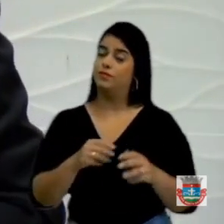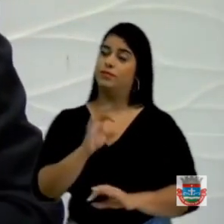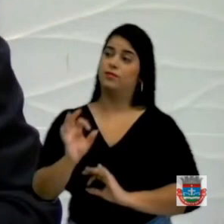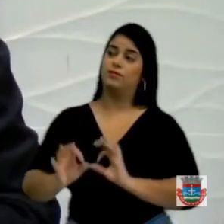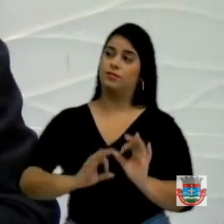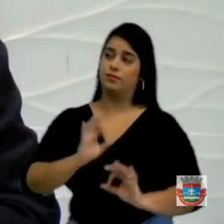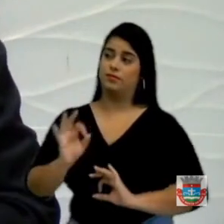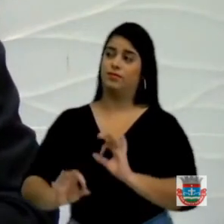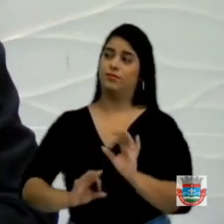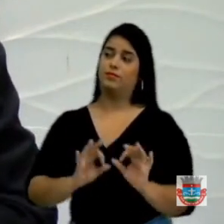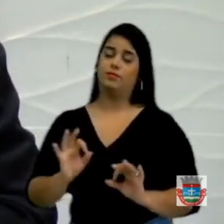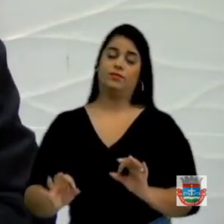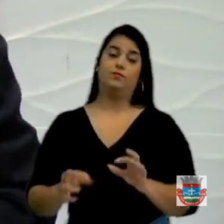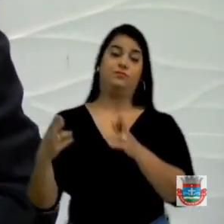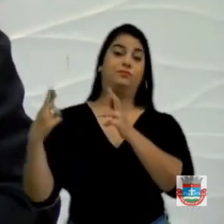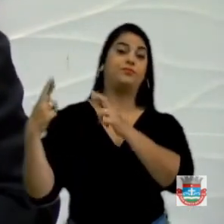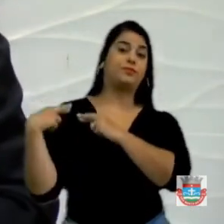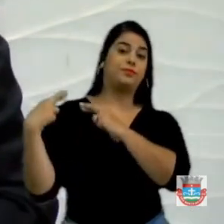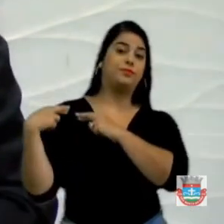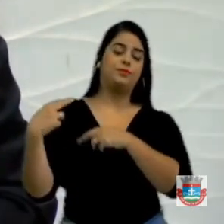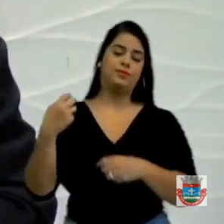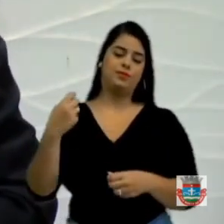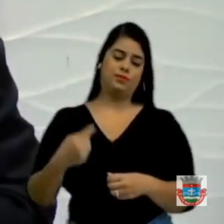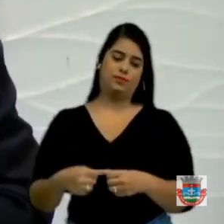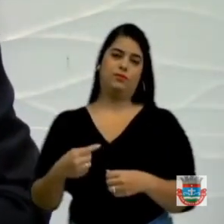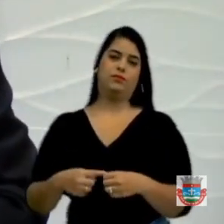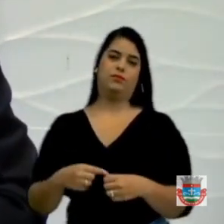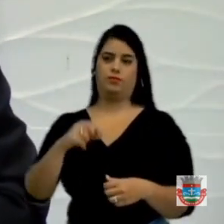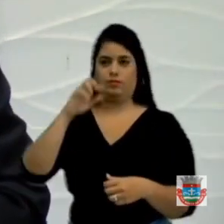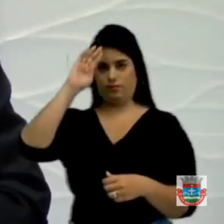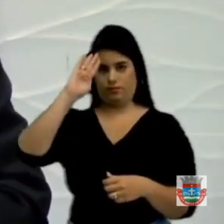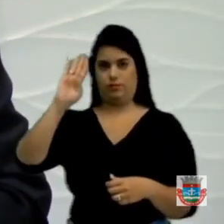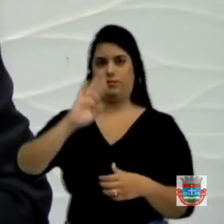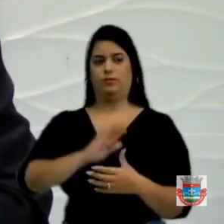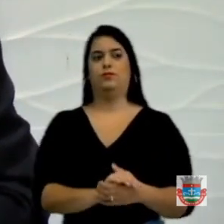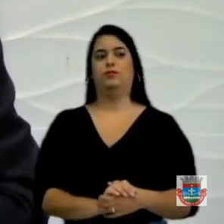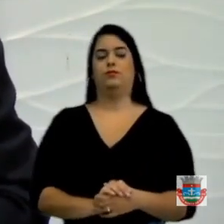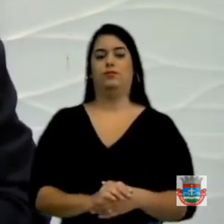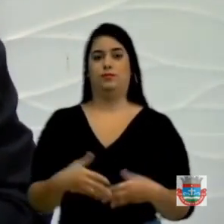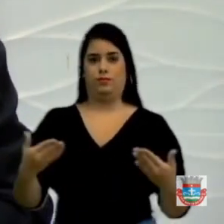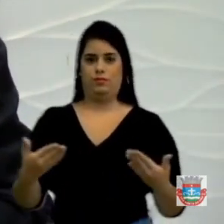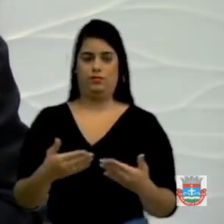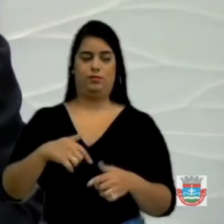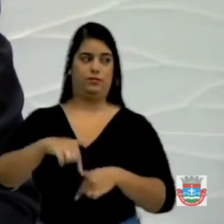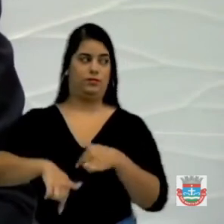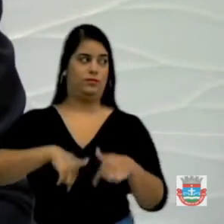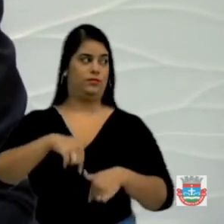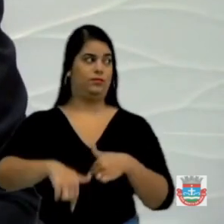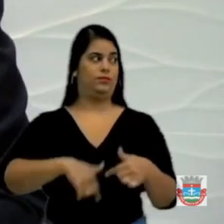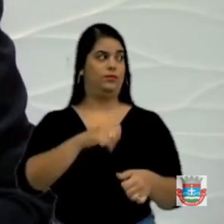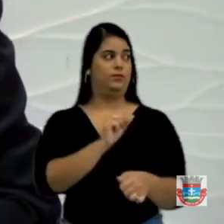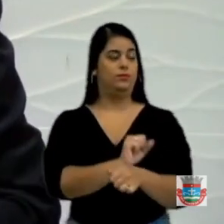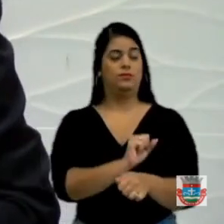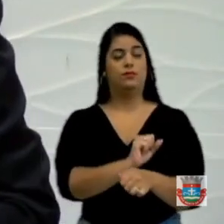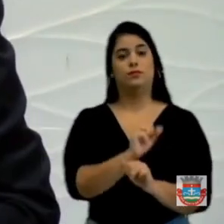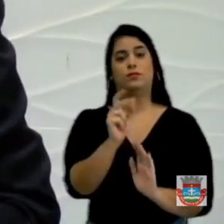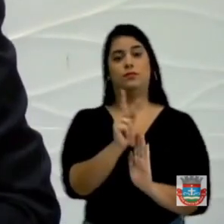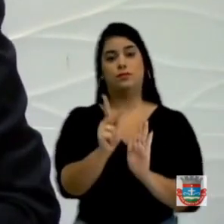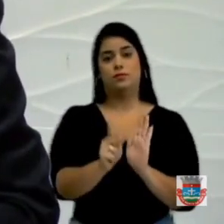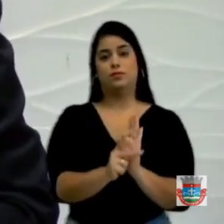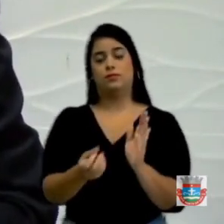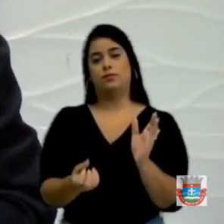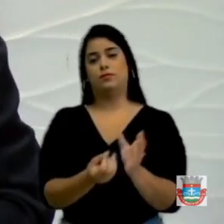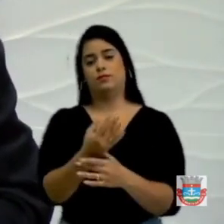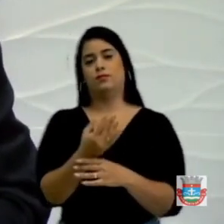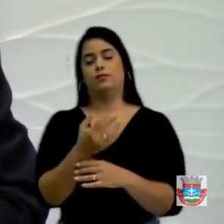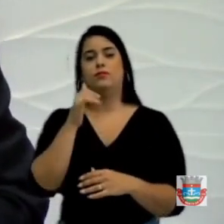gente tomou, foi feita a limpeza. Estamos aí lutando. Estamos aguardando esse projeto que vai ser feito